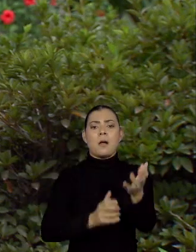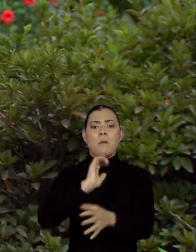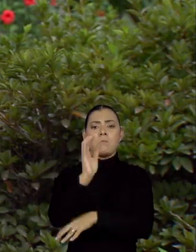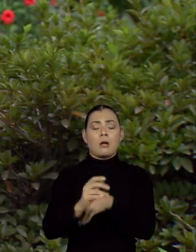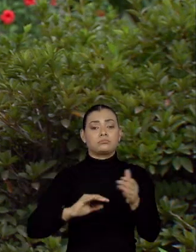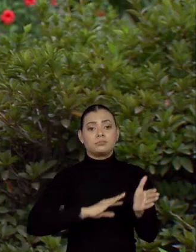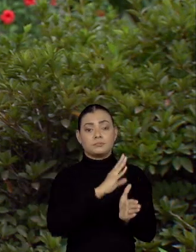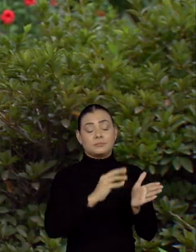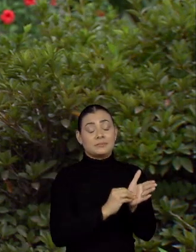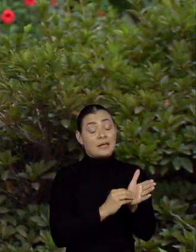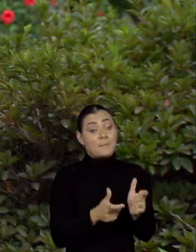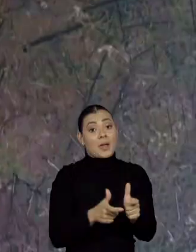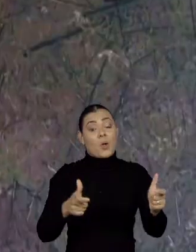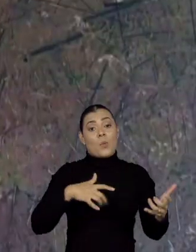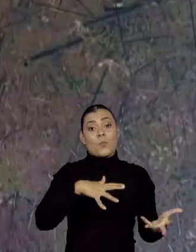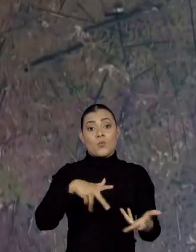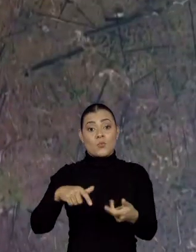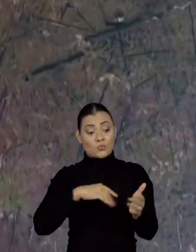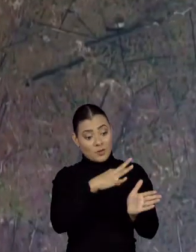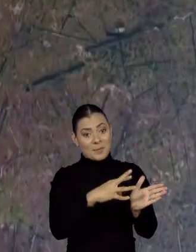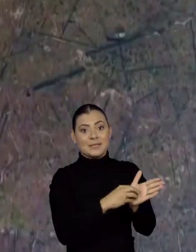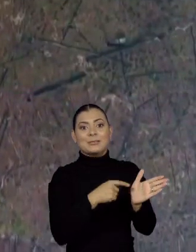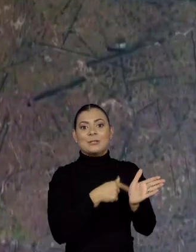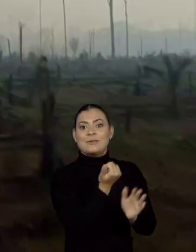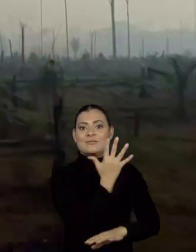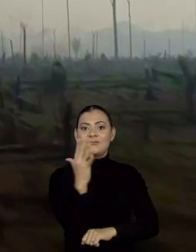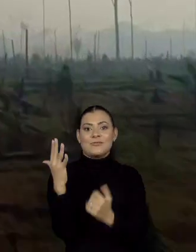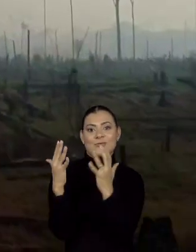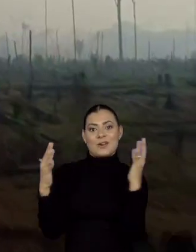floresta tropical do mundo.